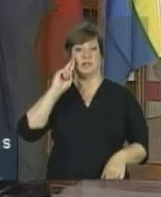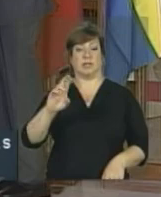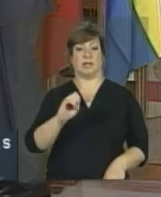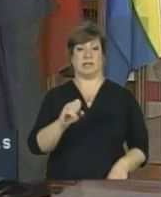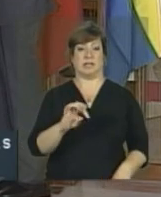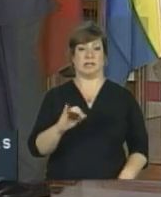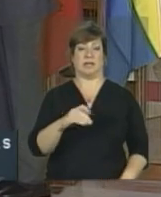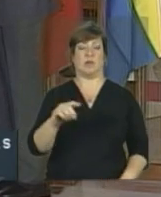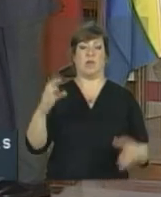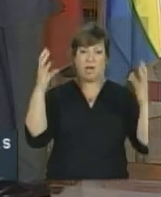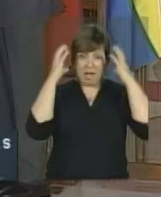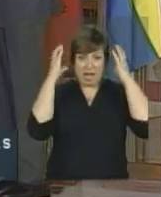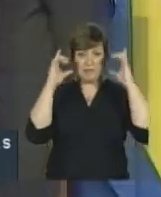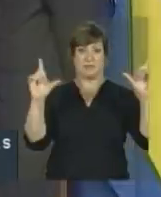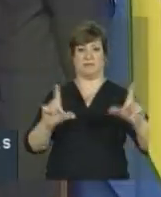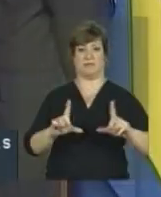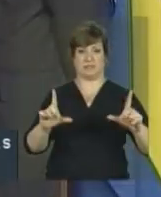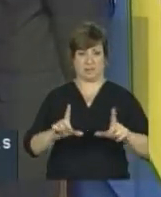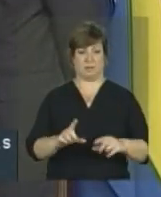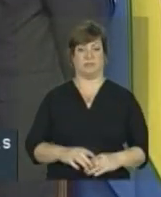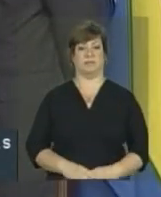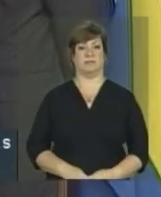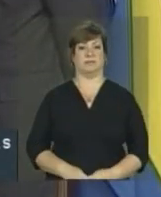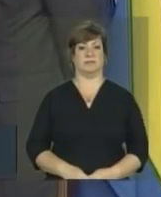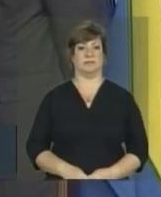das estações de rádio e televisão.